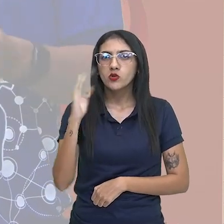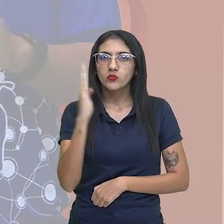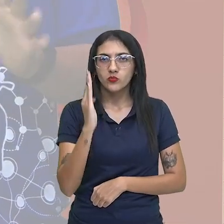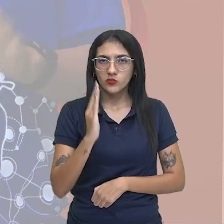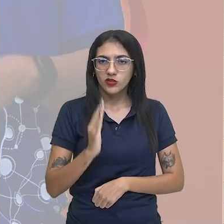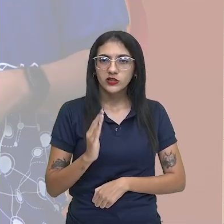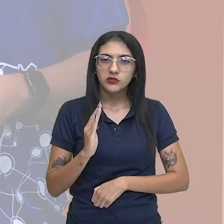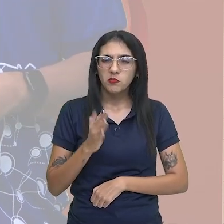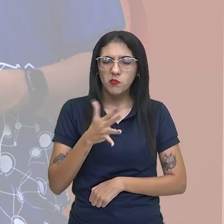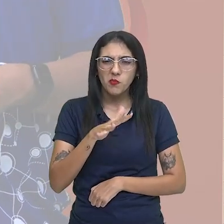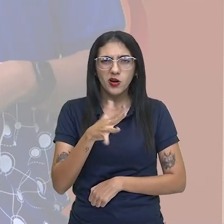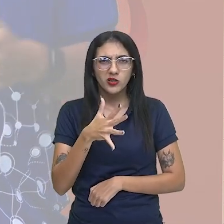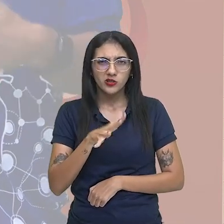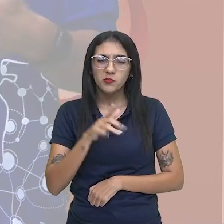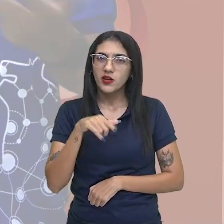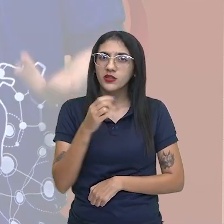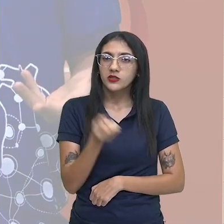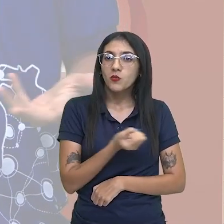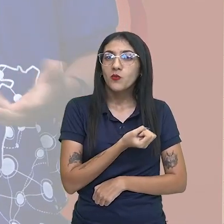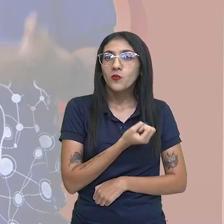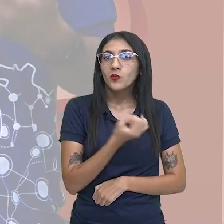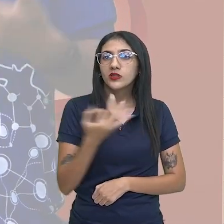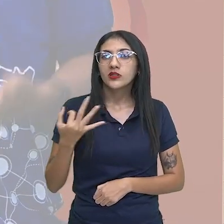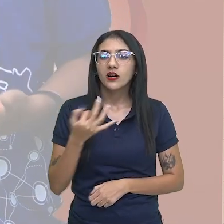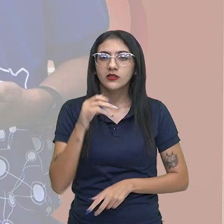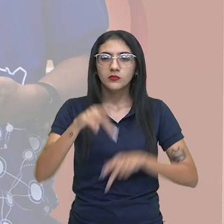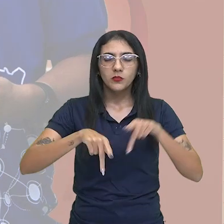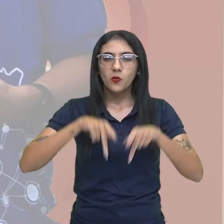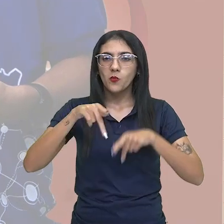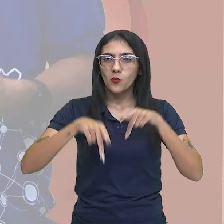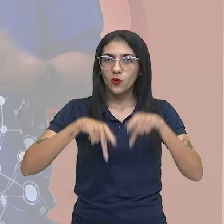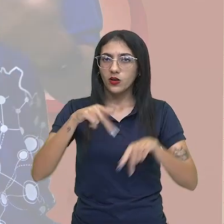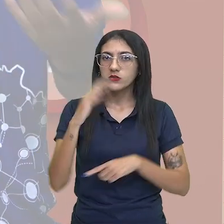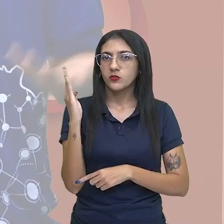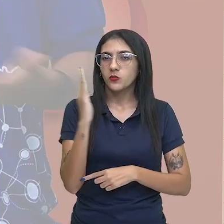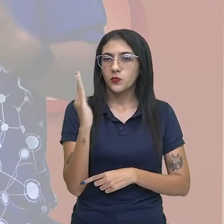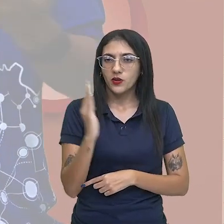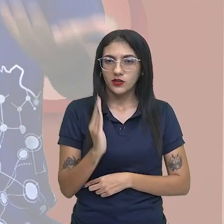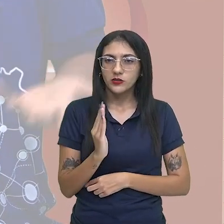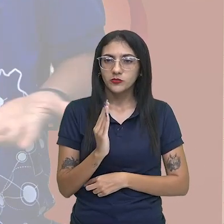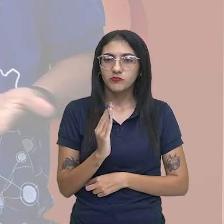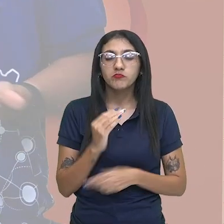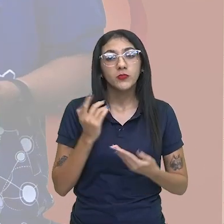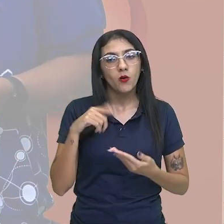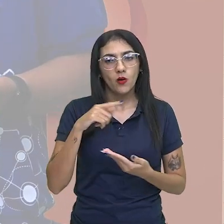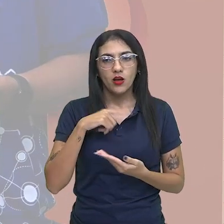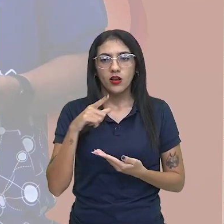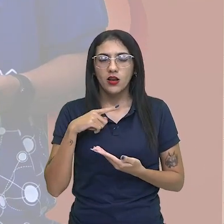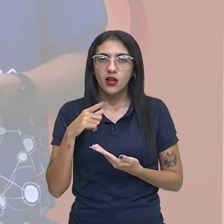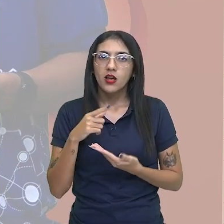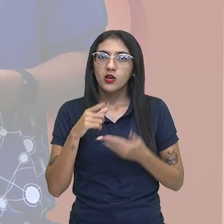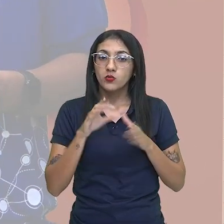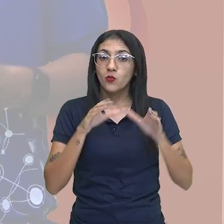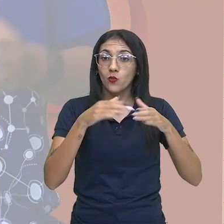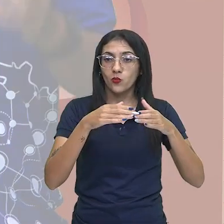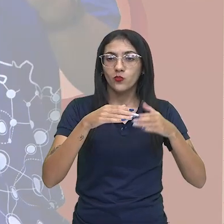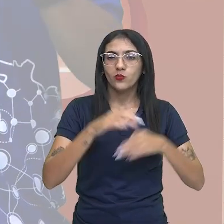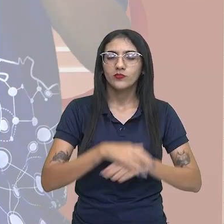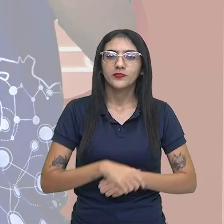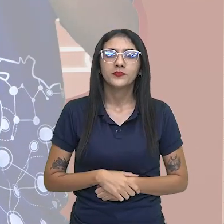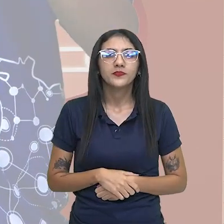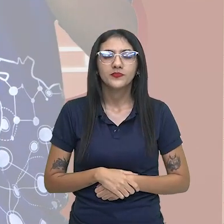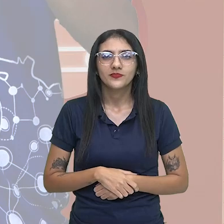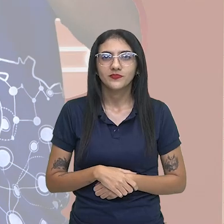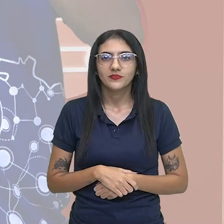né, por aí, em estimativas, né, do território brasileiro, é um dos 10 países mais populosos do mundo.